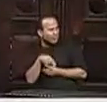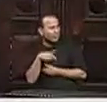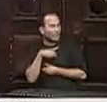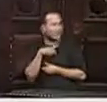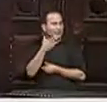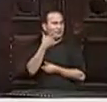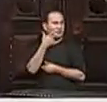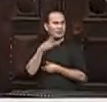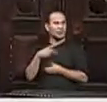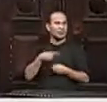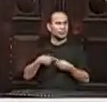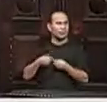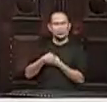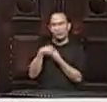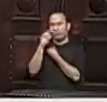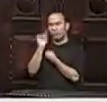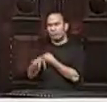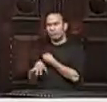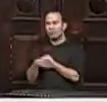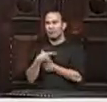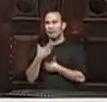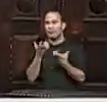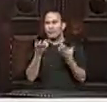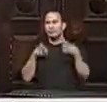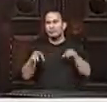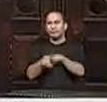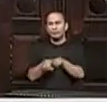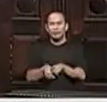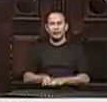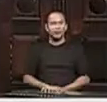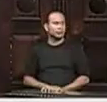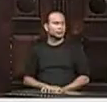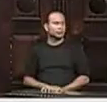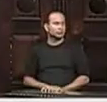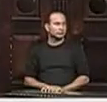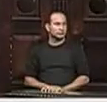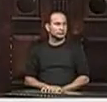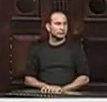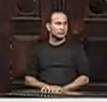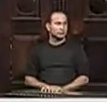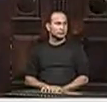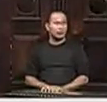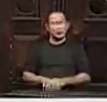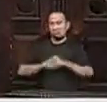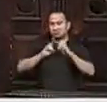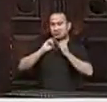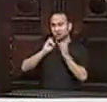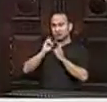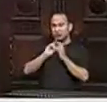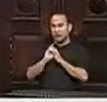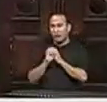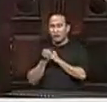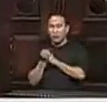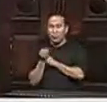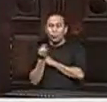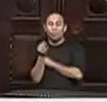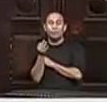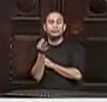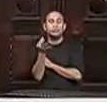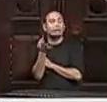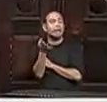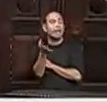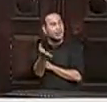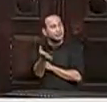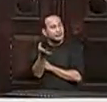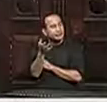para os municípios. E por último, eu queria também ressaltar nessa discussão a quantidade